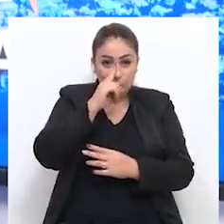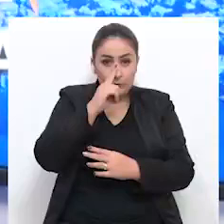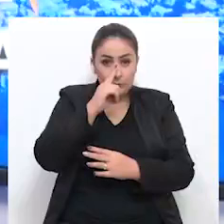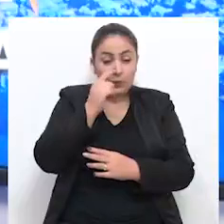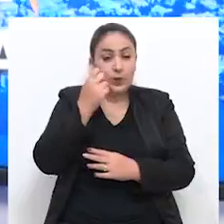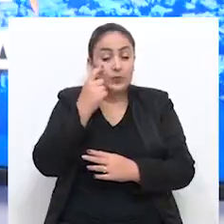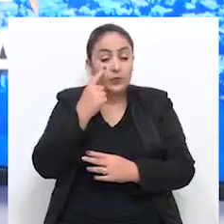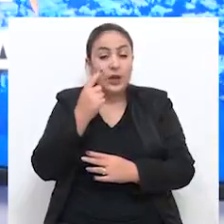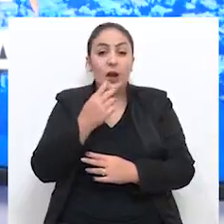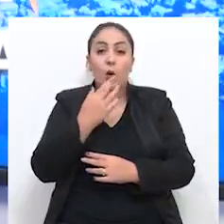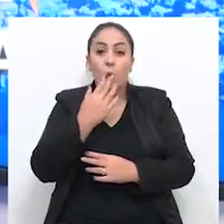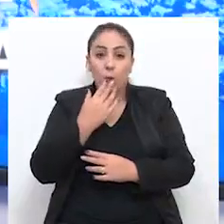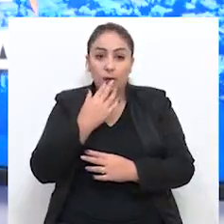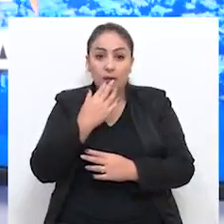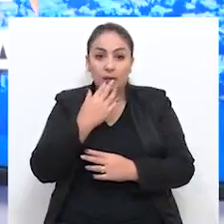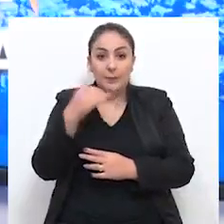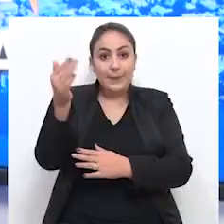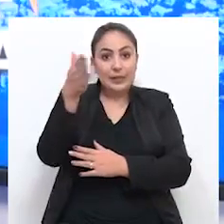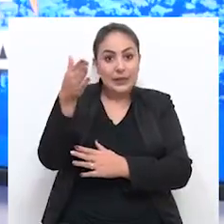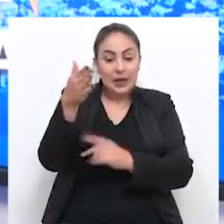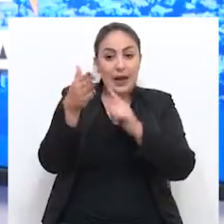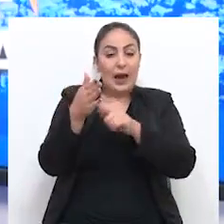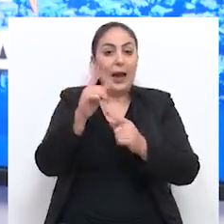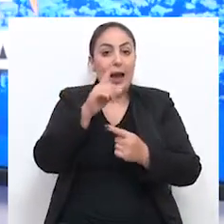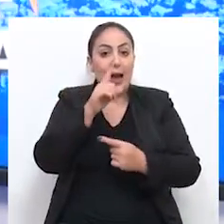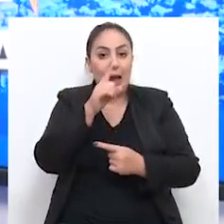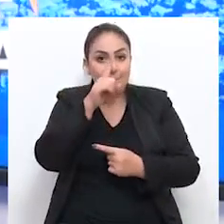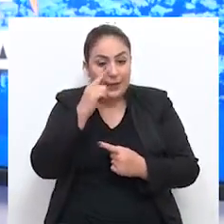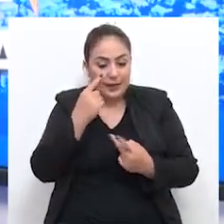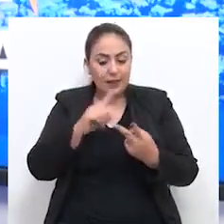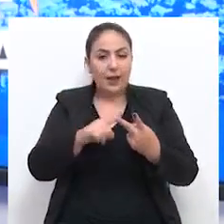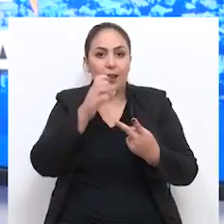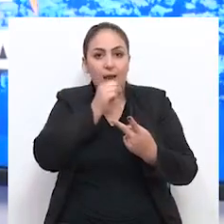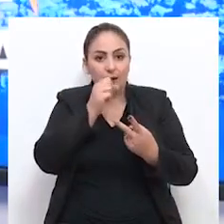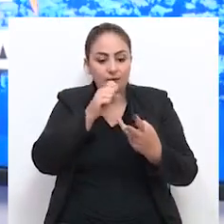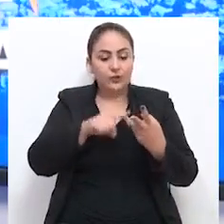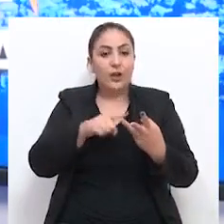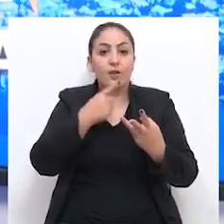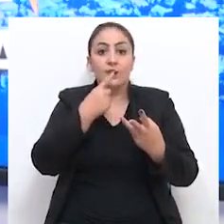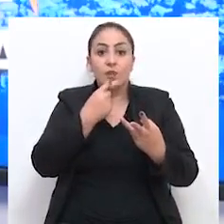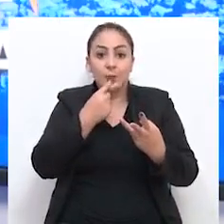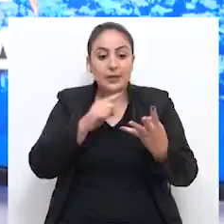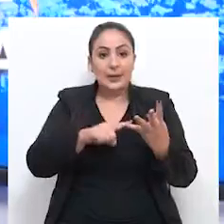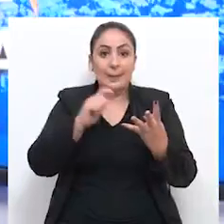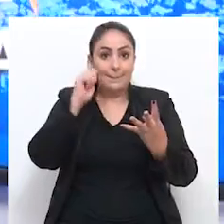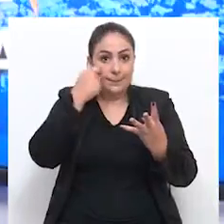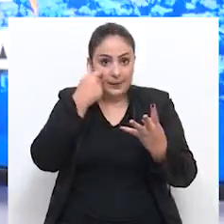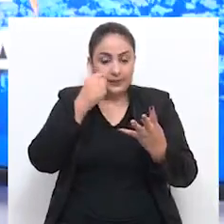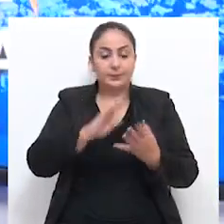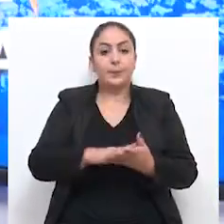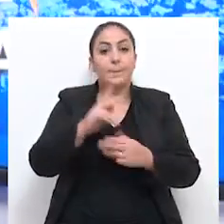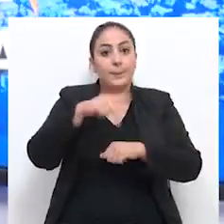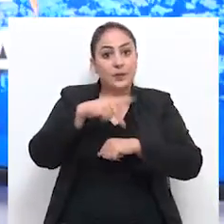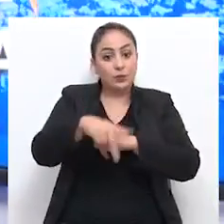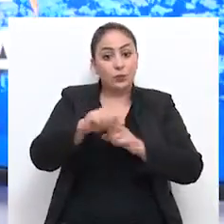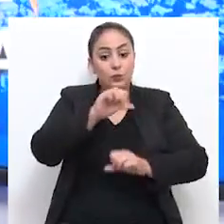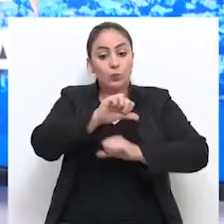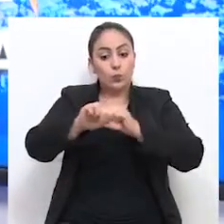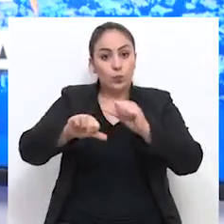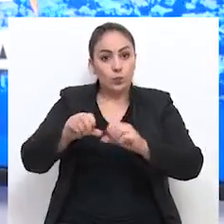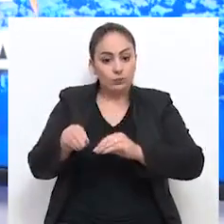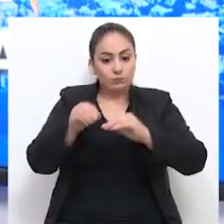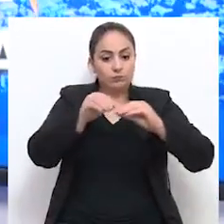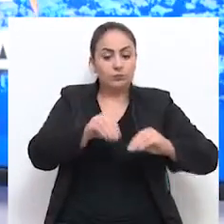foram definidas bandeiras nas cores amarela, laranja, vermelha e preta. Passo Fundo mudou para a